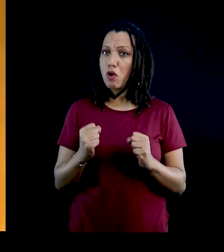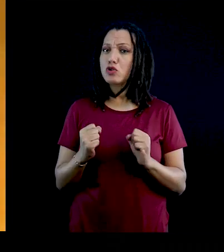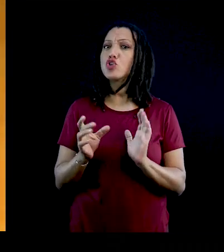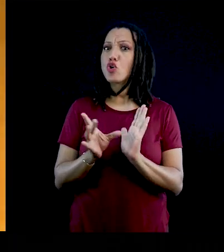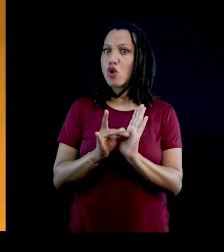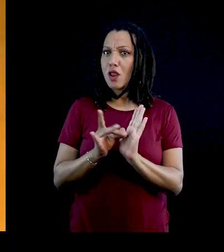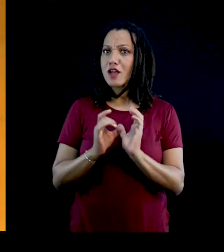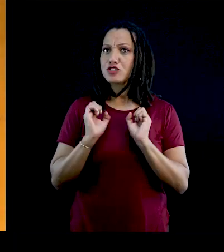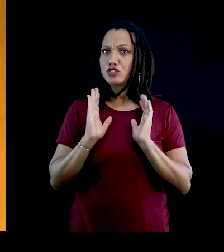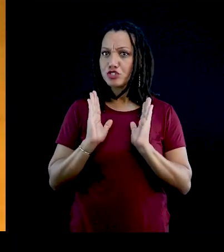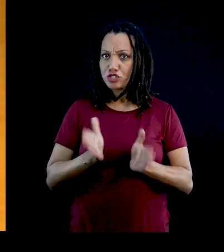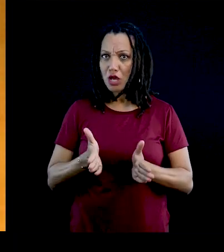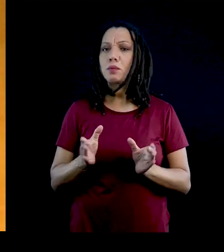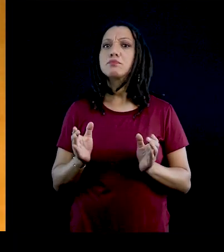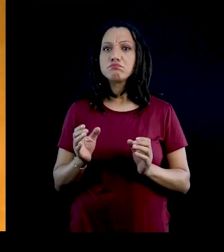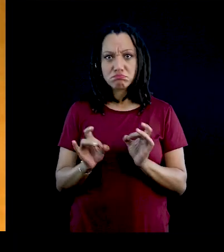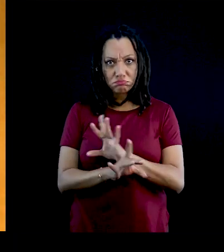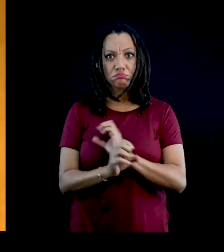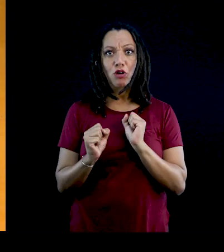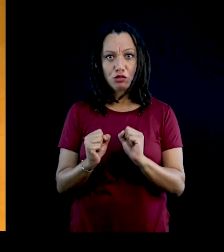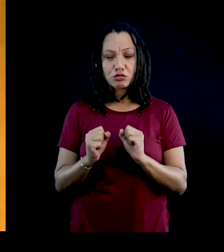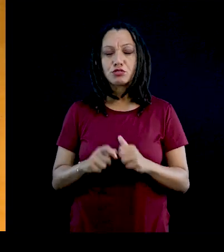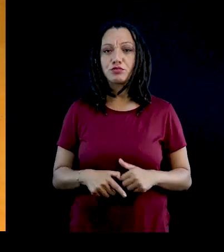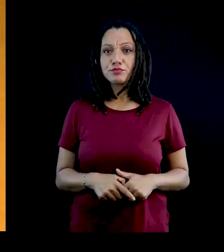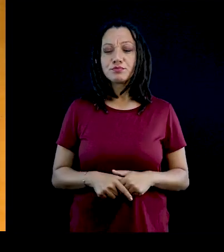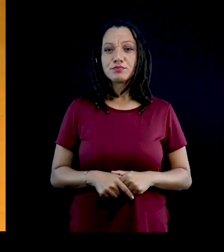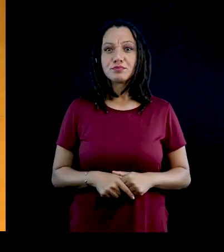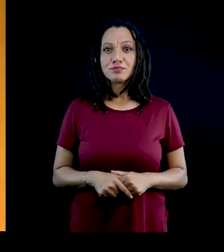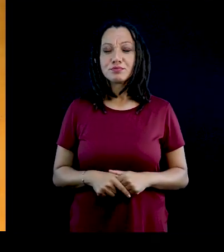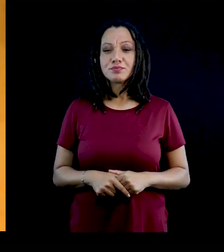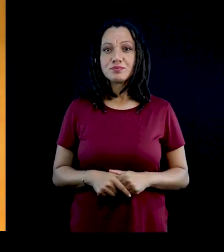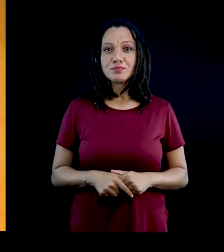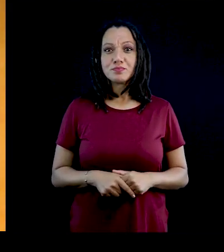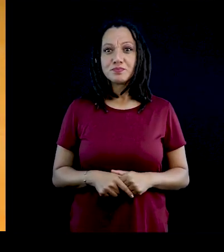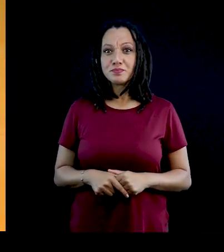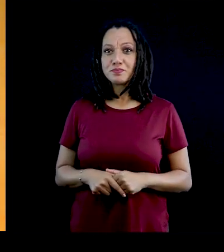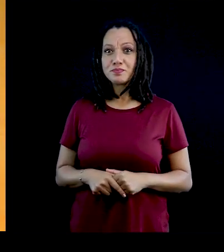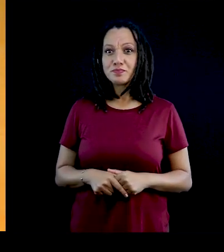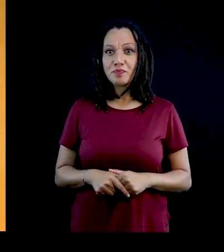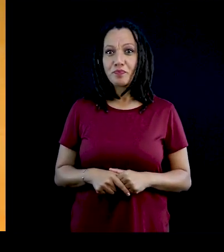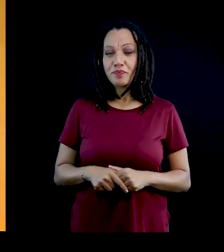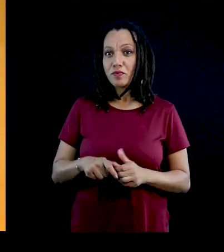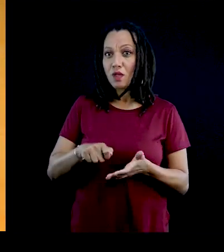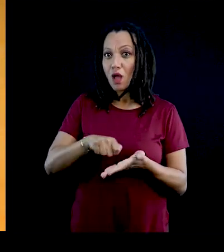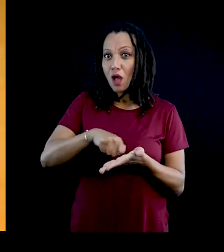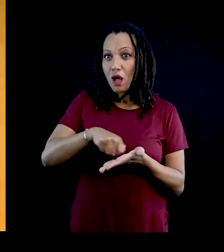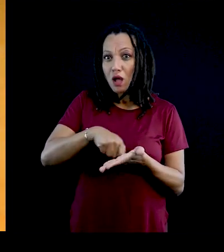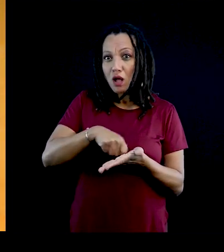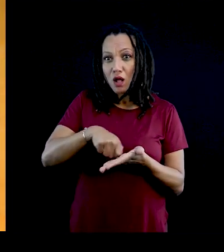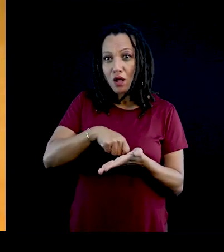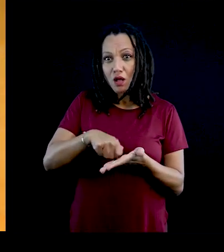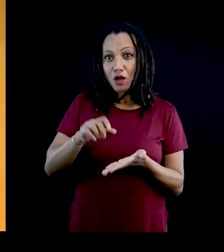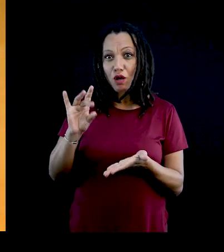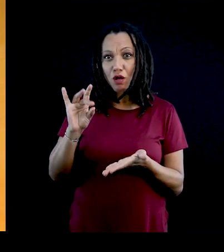já, inclusive, para ele ficar mais firme. Vou passar cola aqui na parte de trás dele.